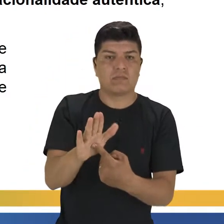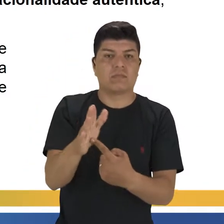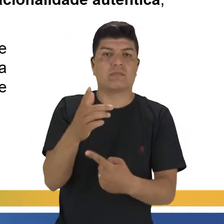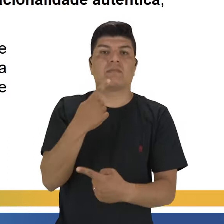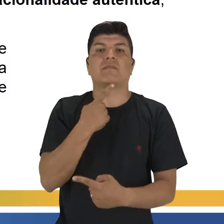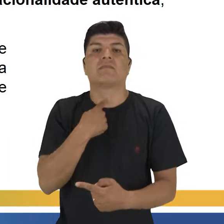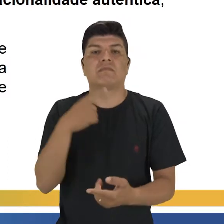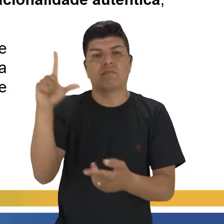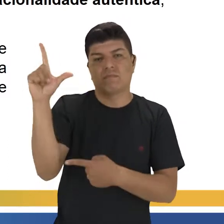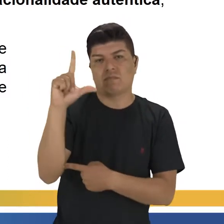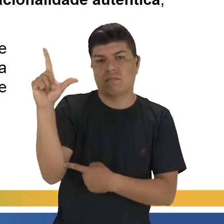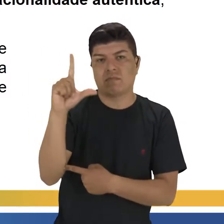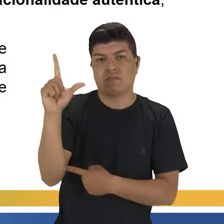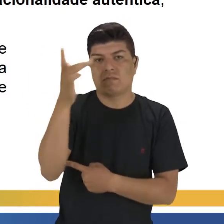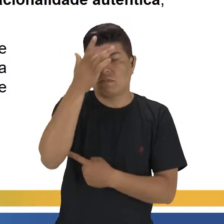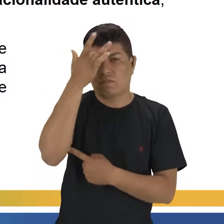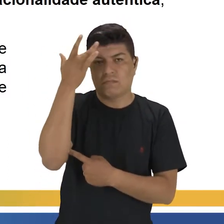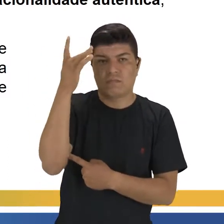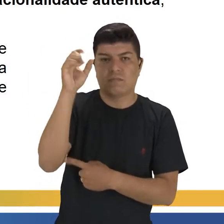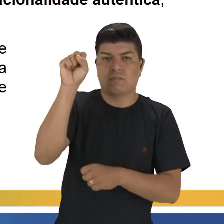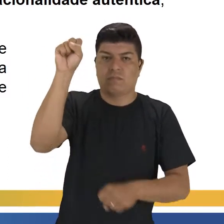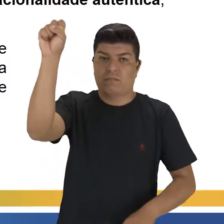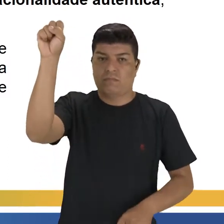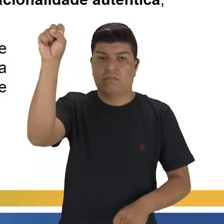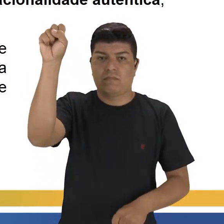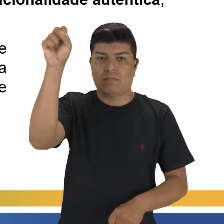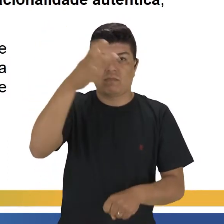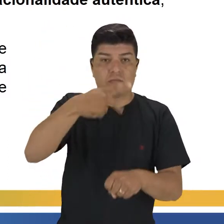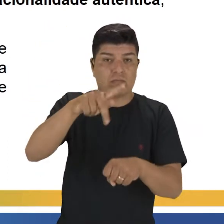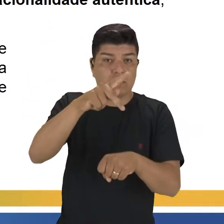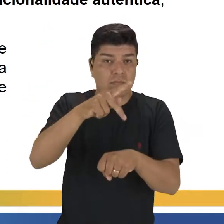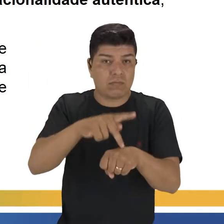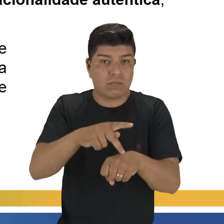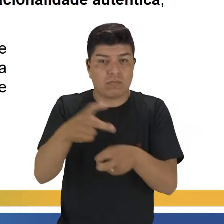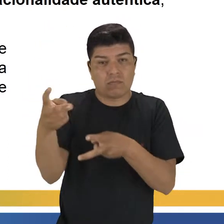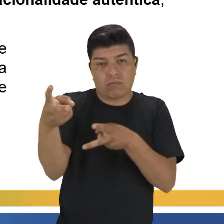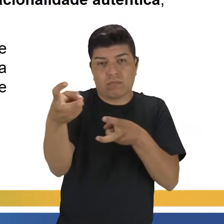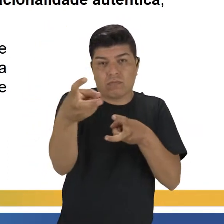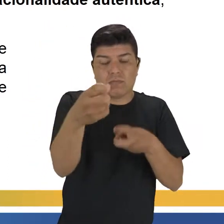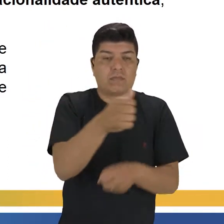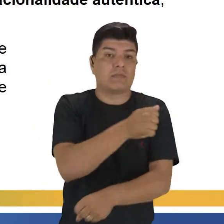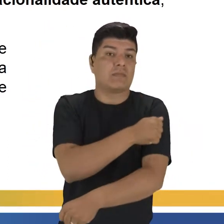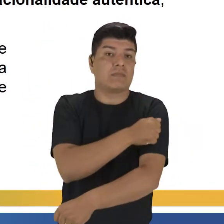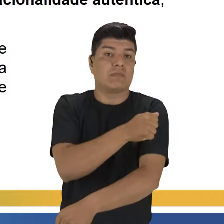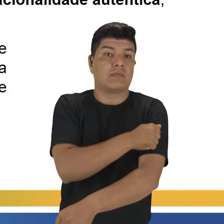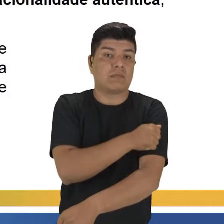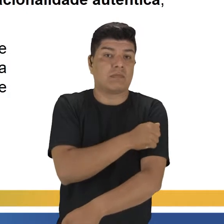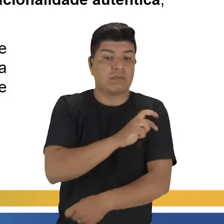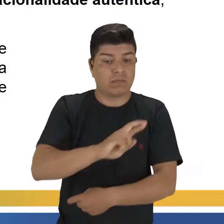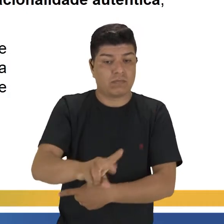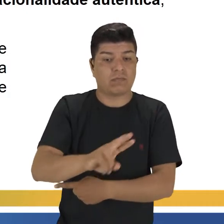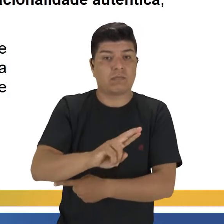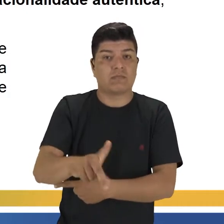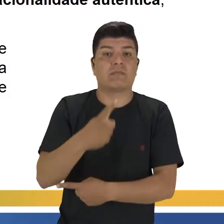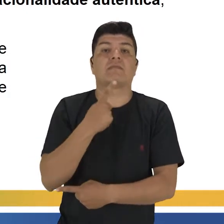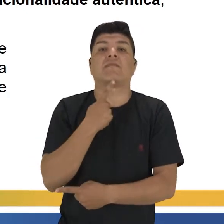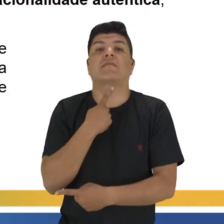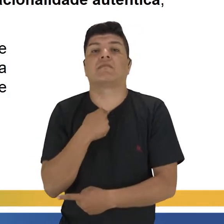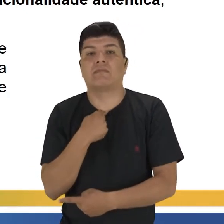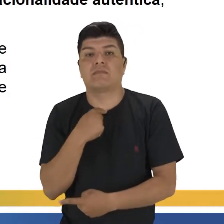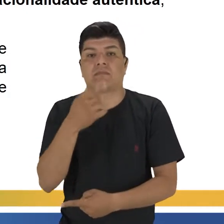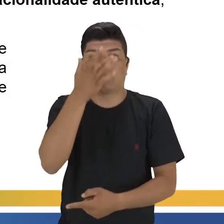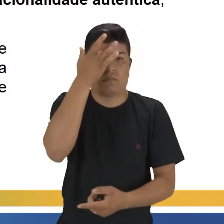na literatura por um herói nacional. Então, perceba, alunos, não era aqui o desejo